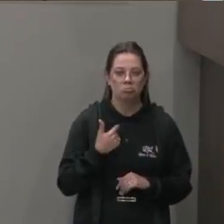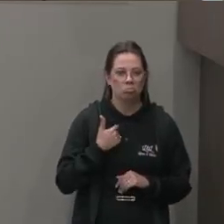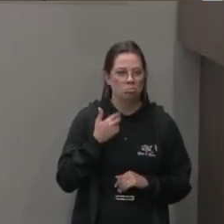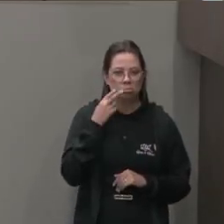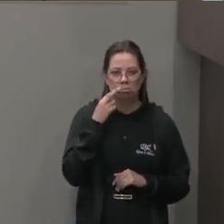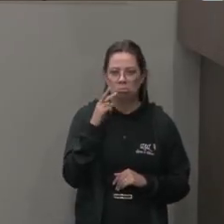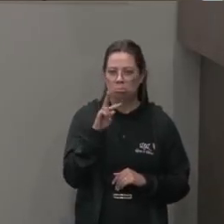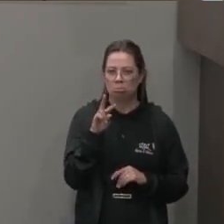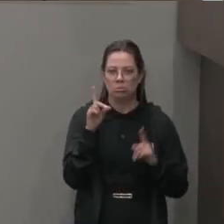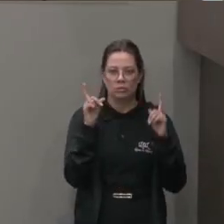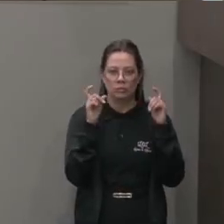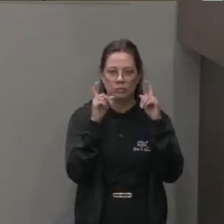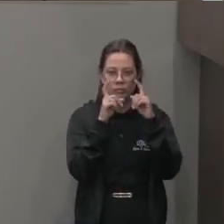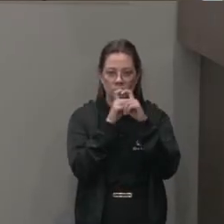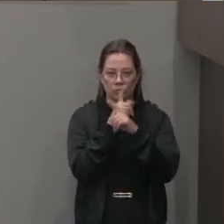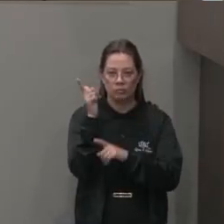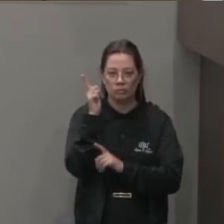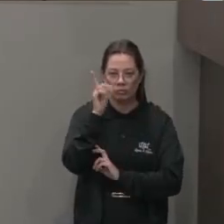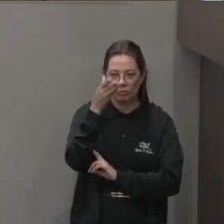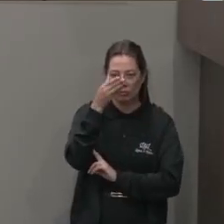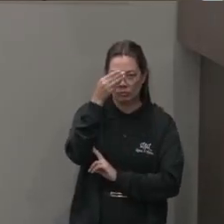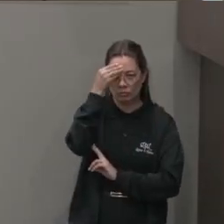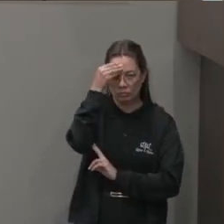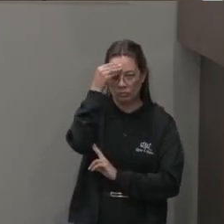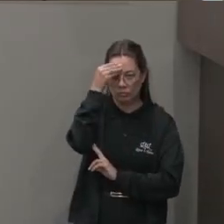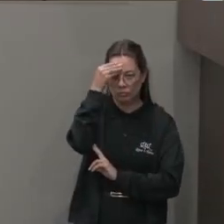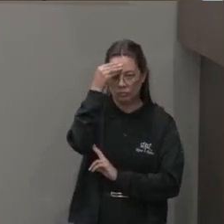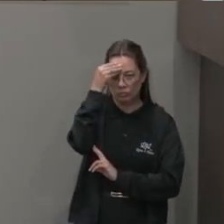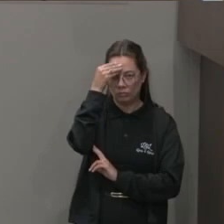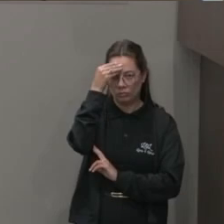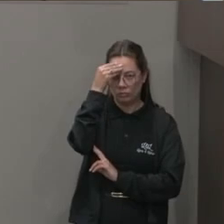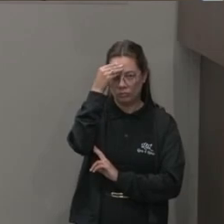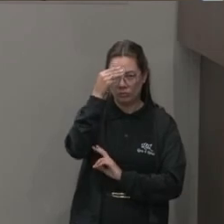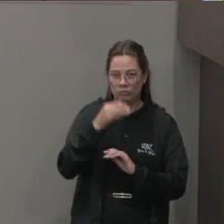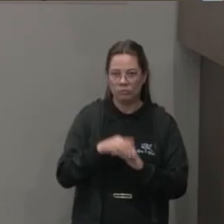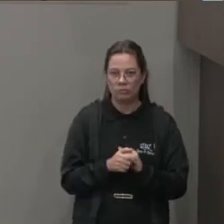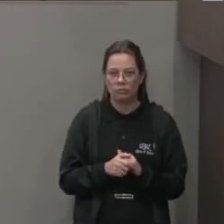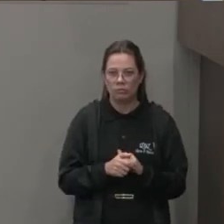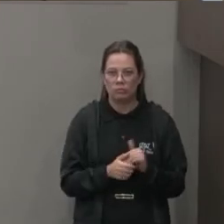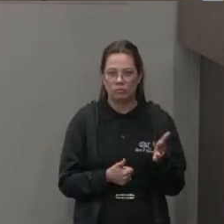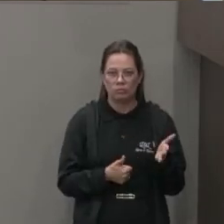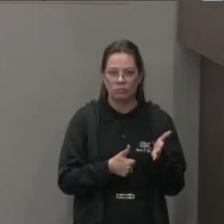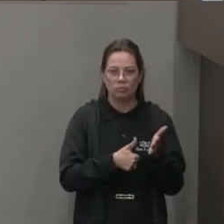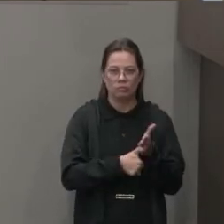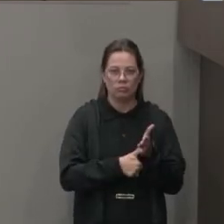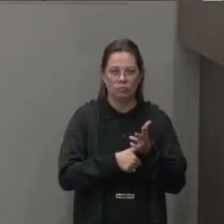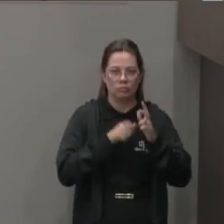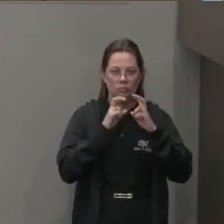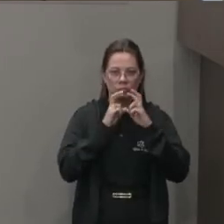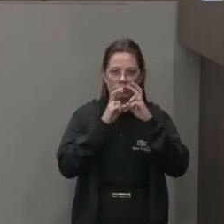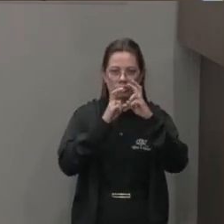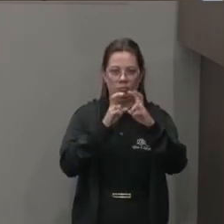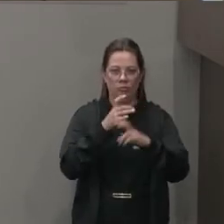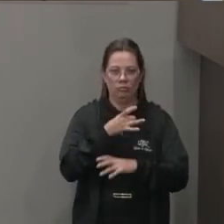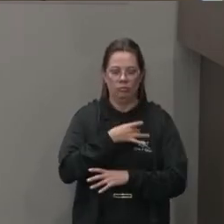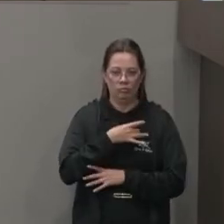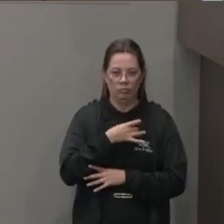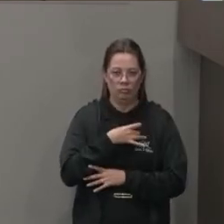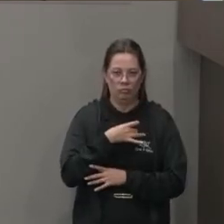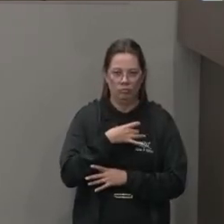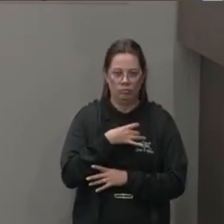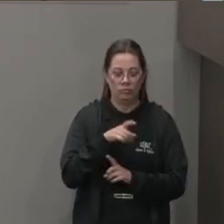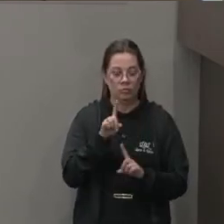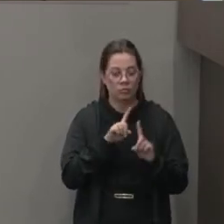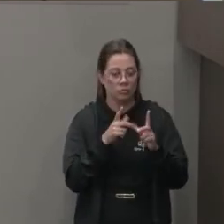a dificuldade de entendimento. Esse botão é para distúrbios